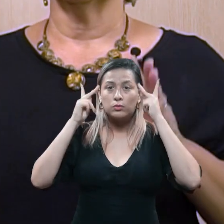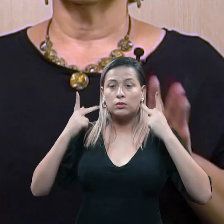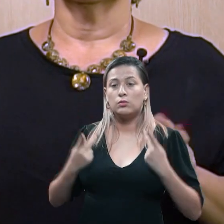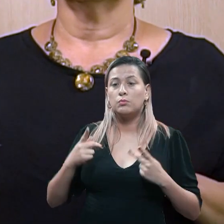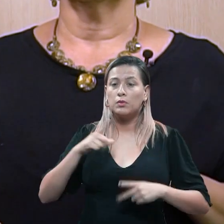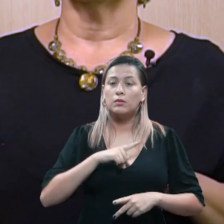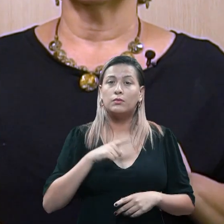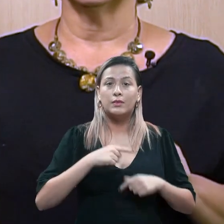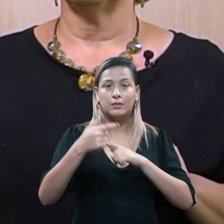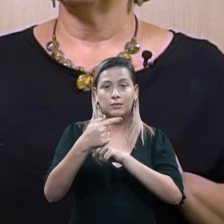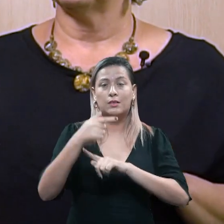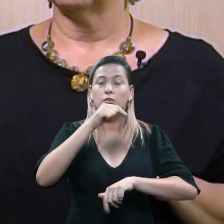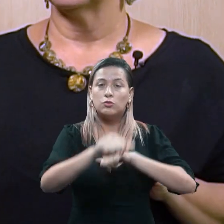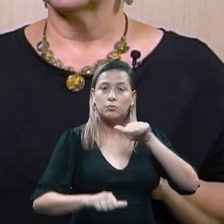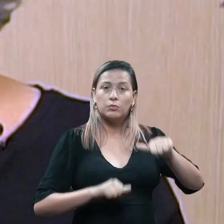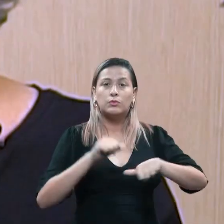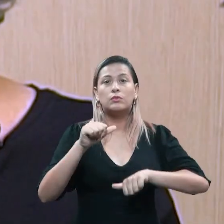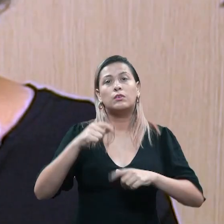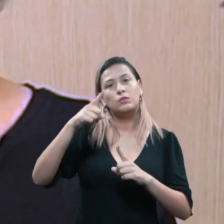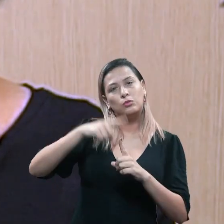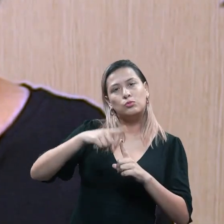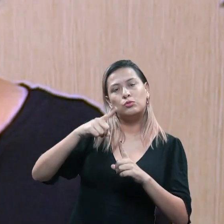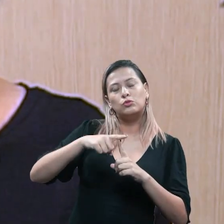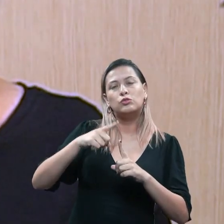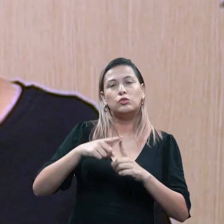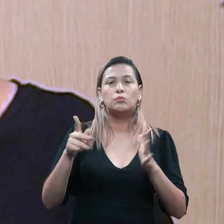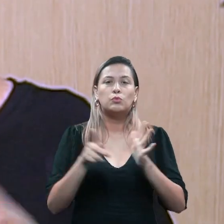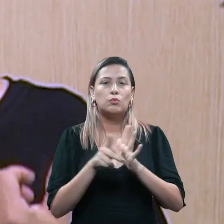7 mudanças do tipo e forma de cabelo.